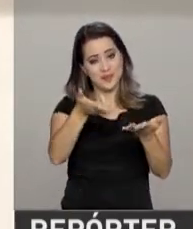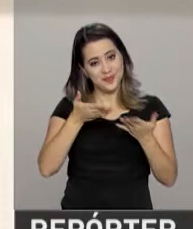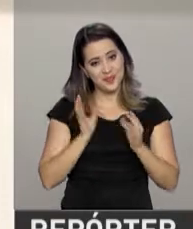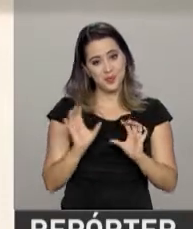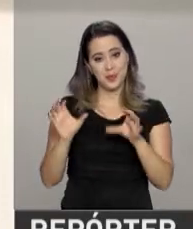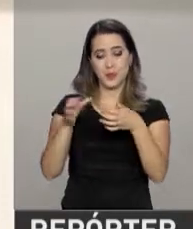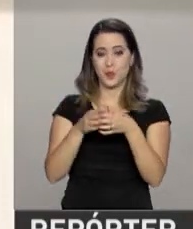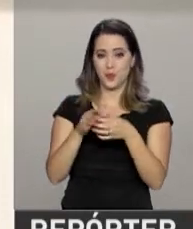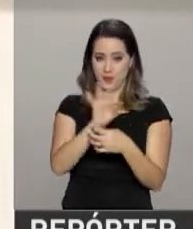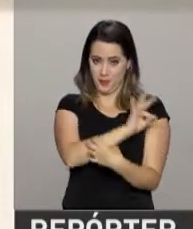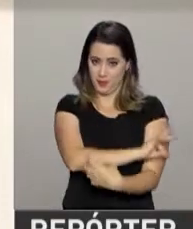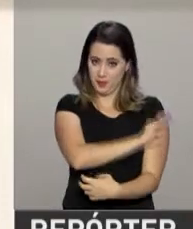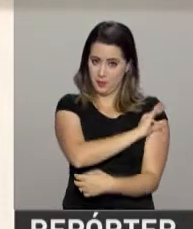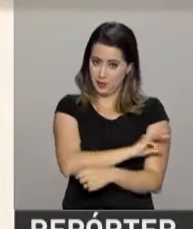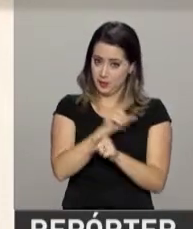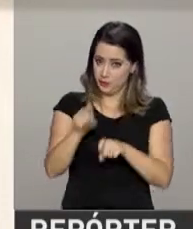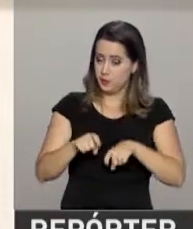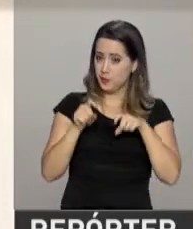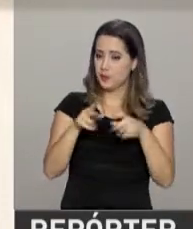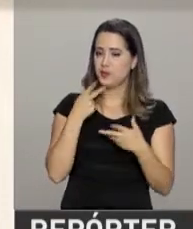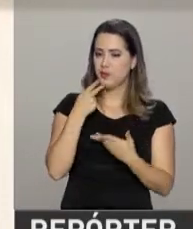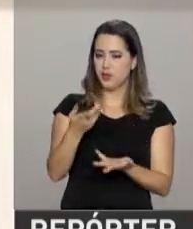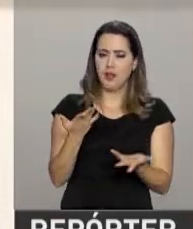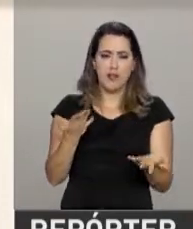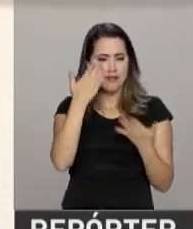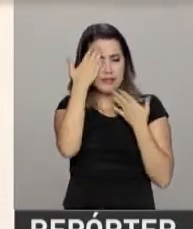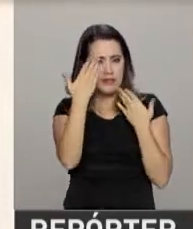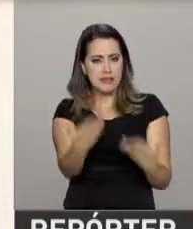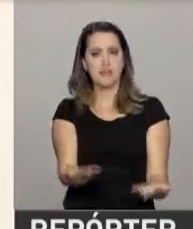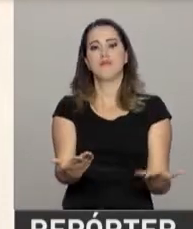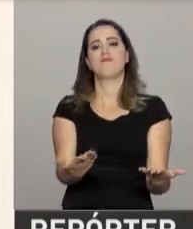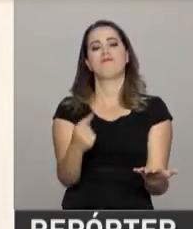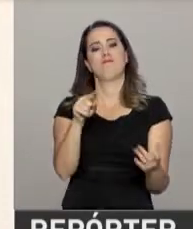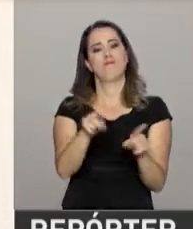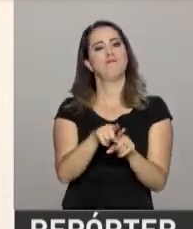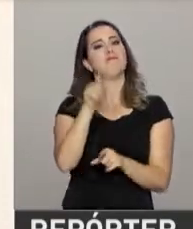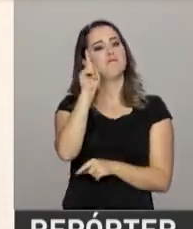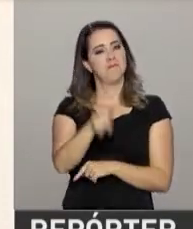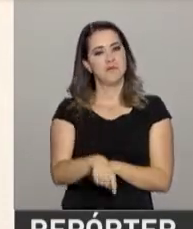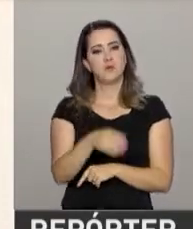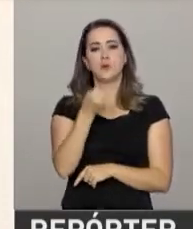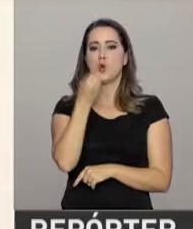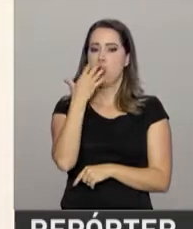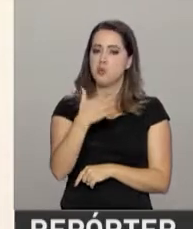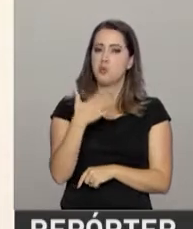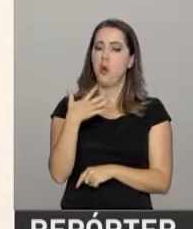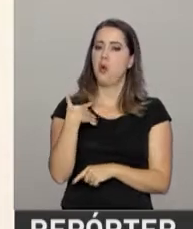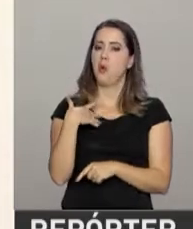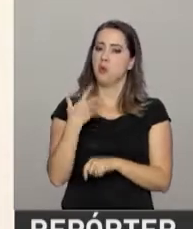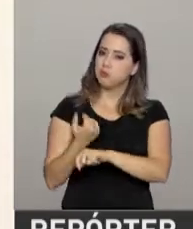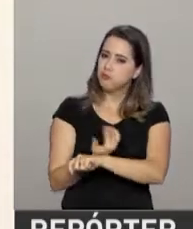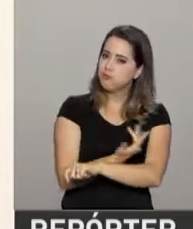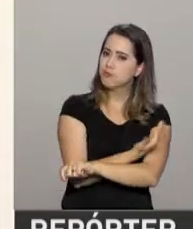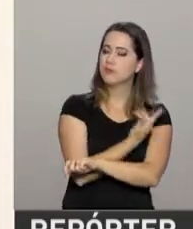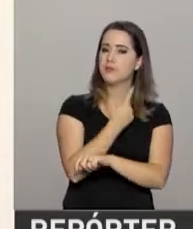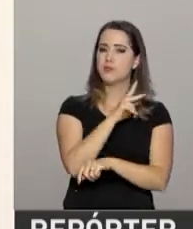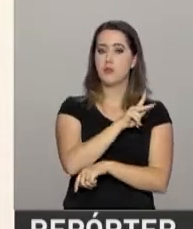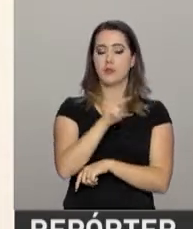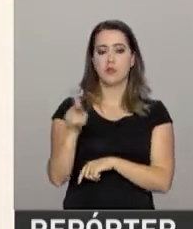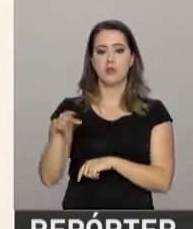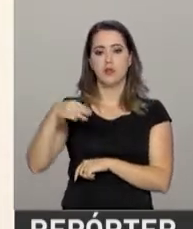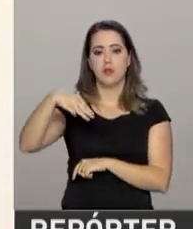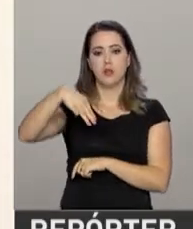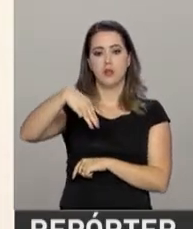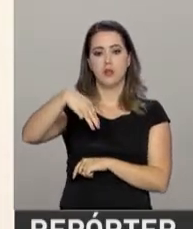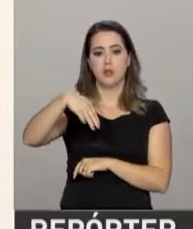aqui no palácio do planalto que vieram agradecer a sanção e foi até uma injustiça emocionante o presidente mário